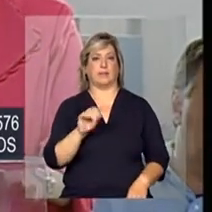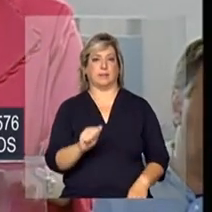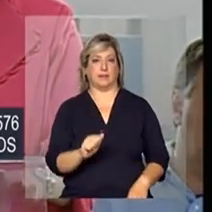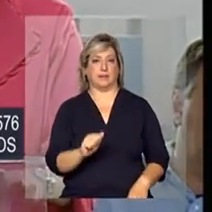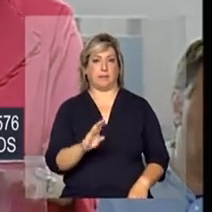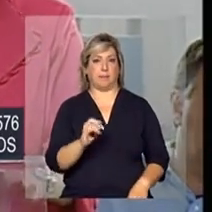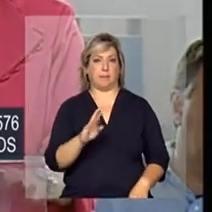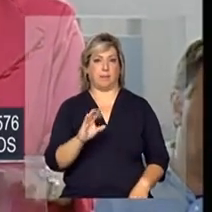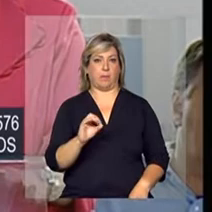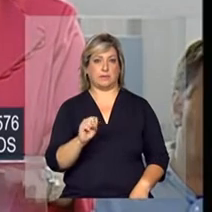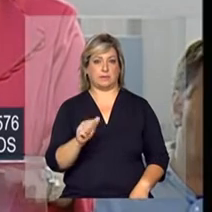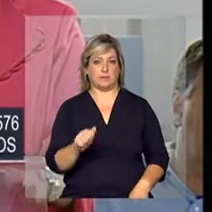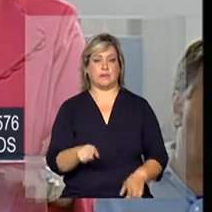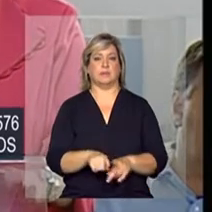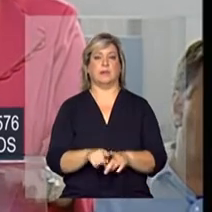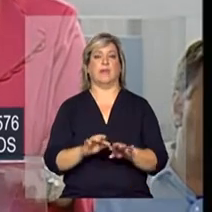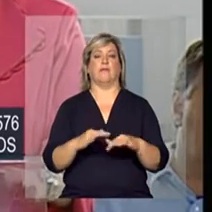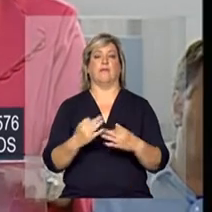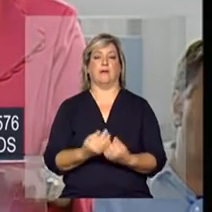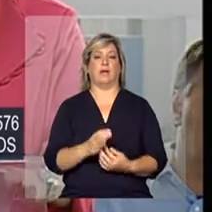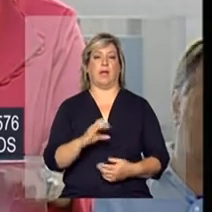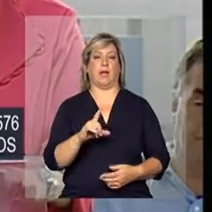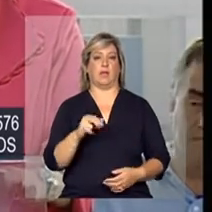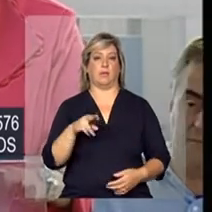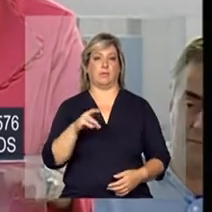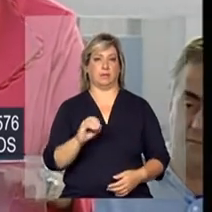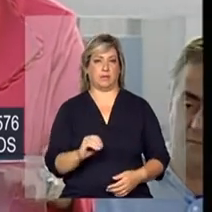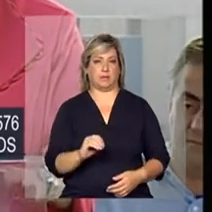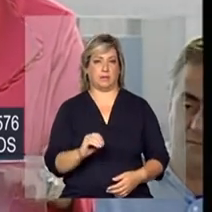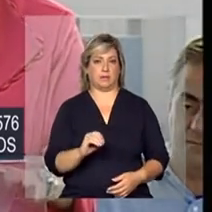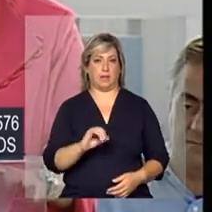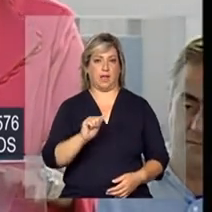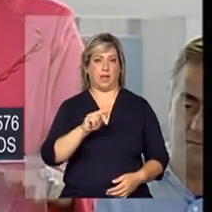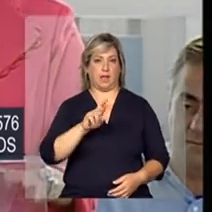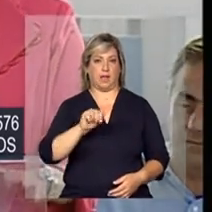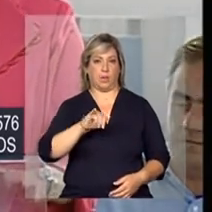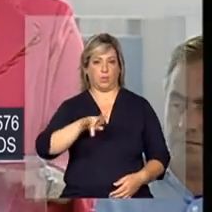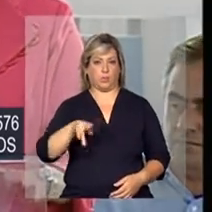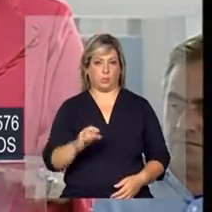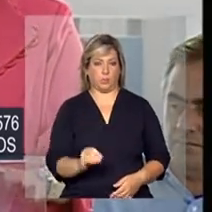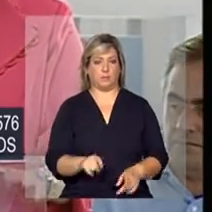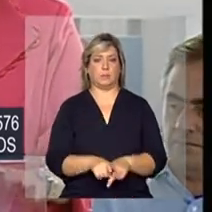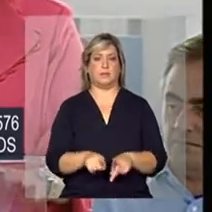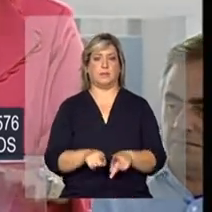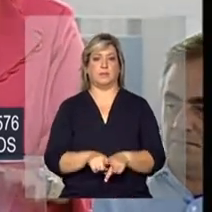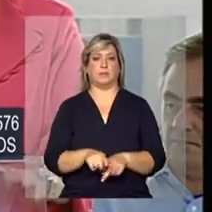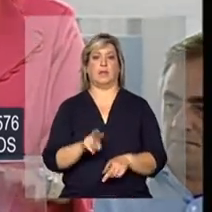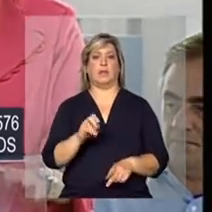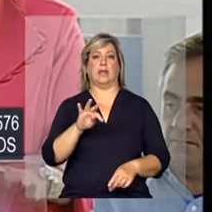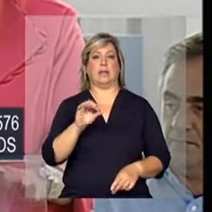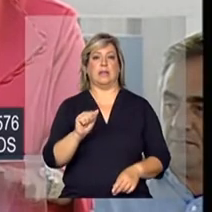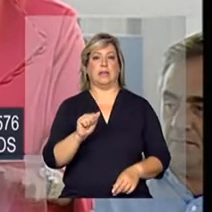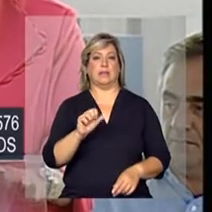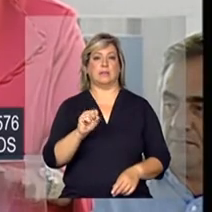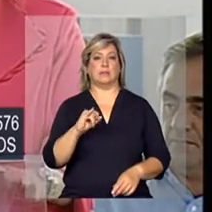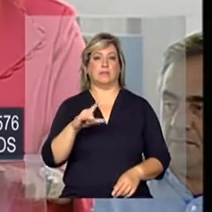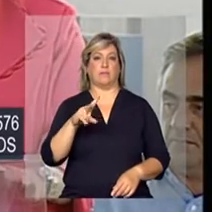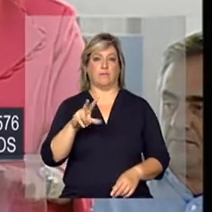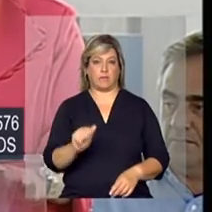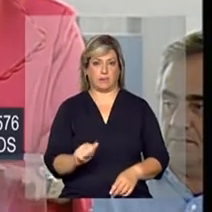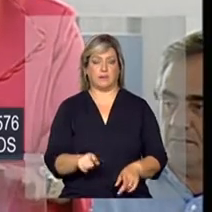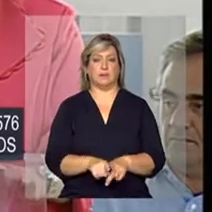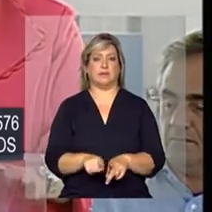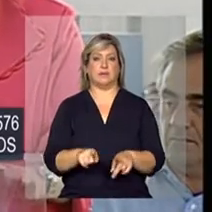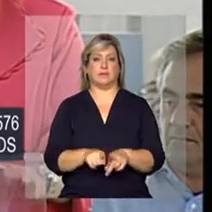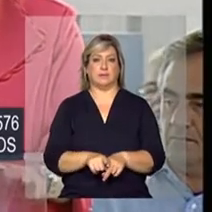Duarte Barbosa, a família da Cláudia Cristina Alves de Araújo, a família da Rita Nunes da Silva e